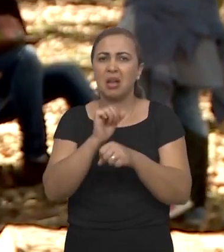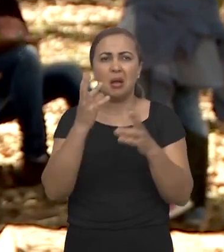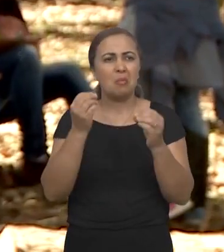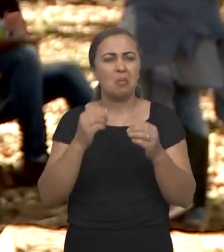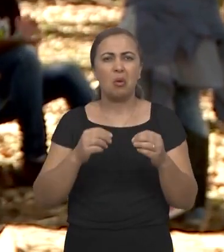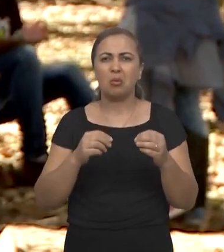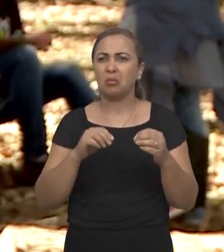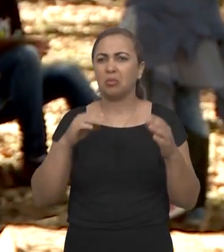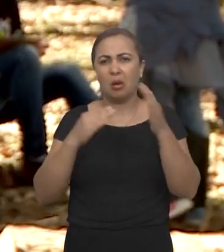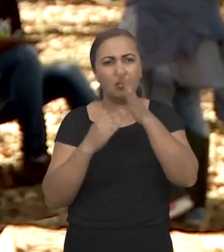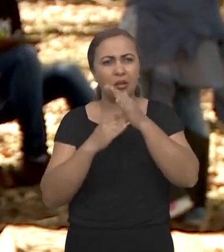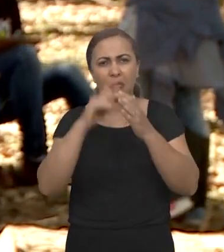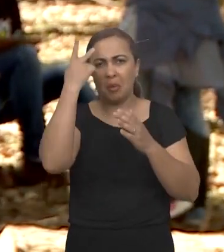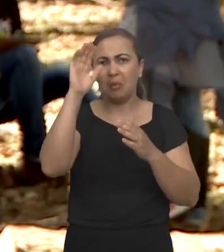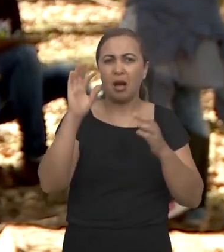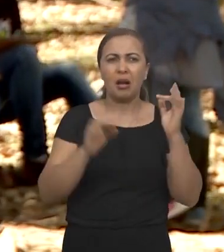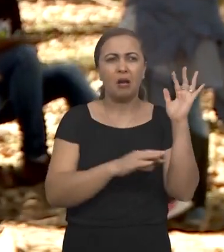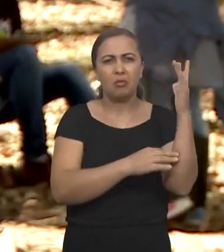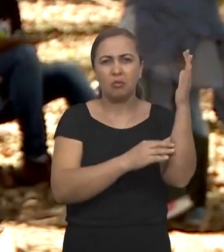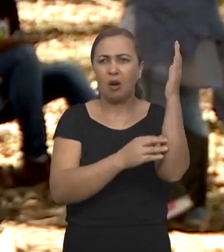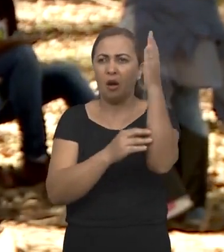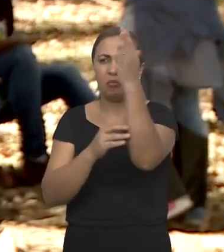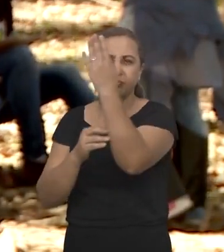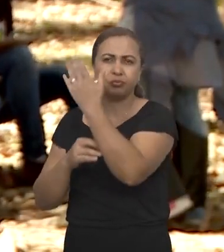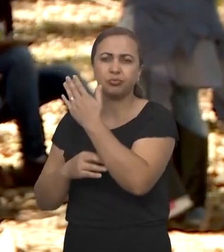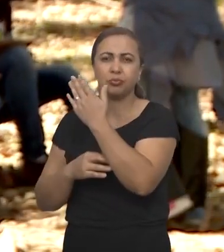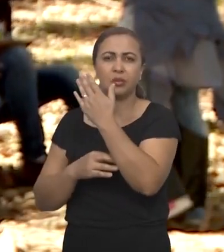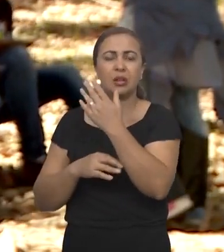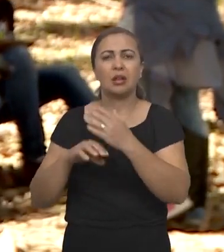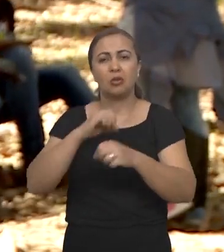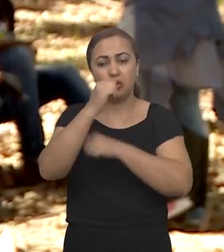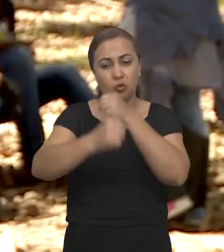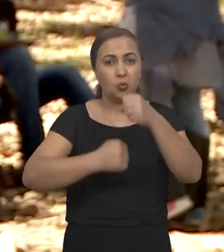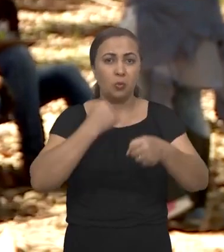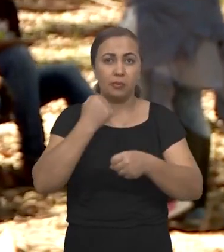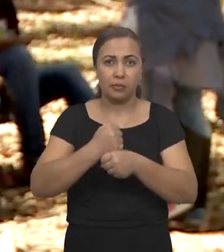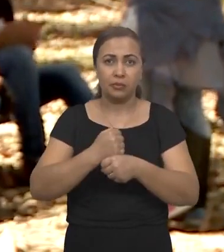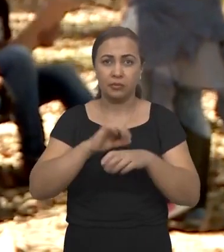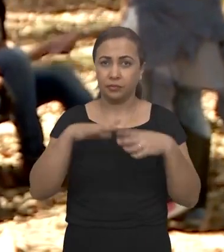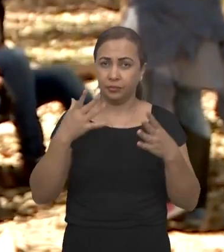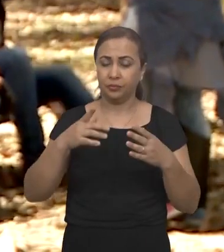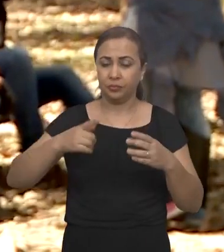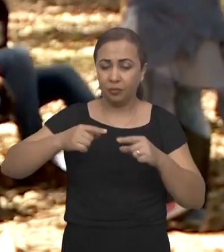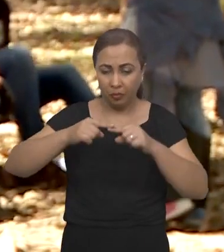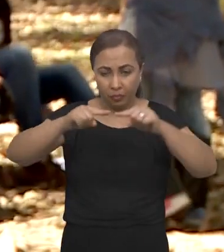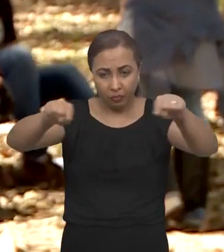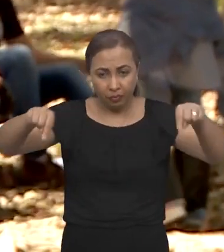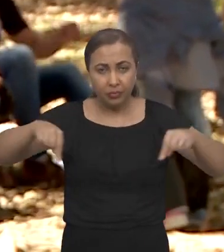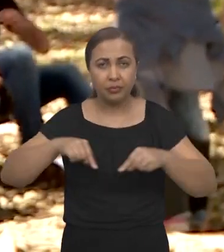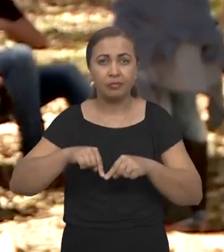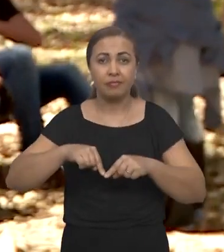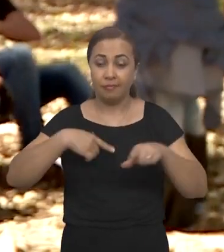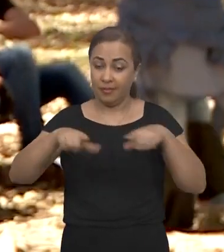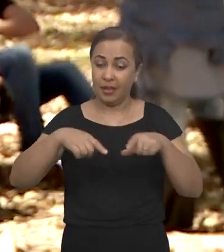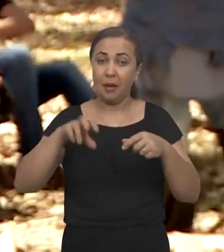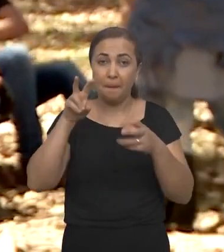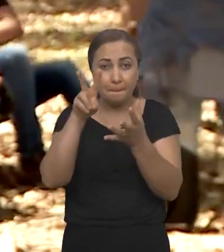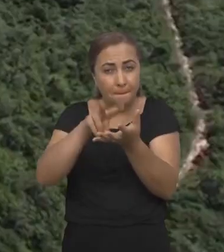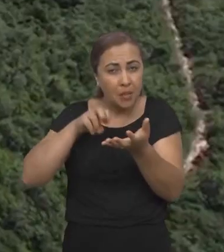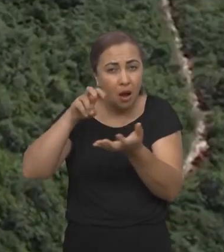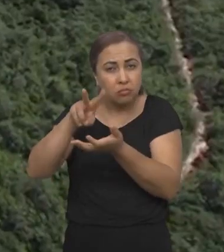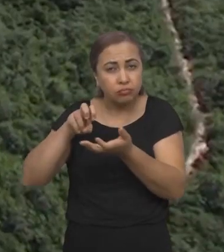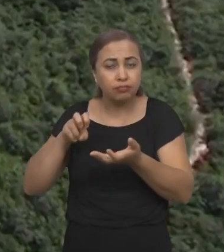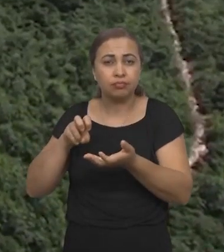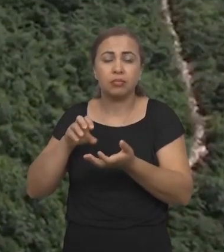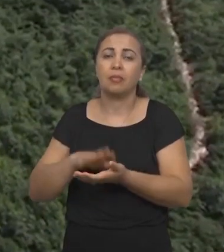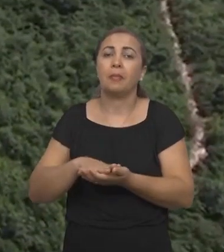tanto tempo para voltar a uma unidade de produção anual, que é como a gente chama dentro de uma área sob manejo, para ver a exploração.